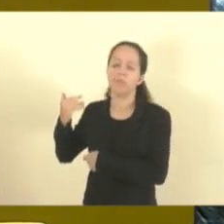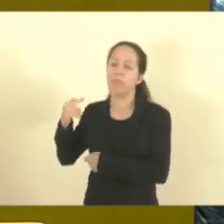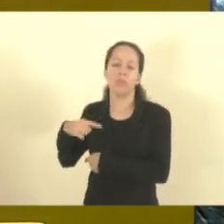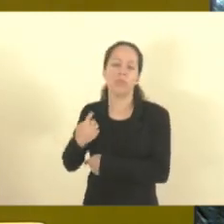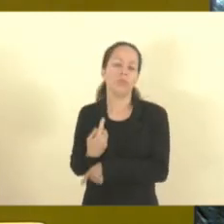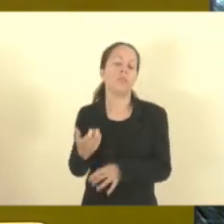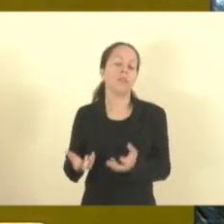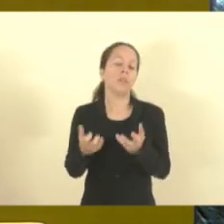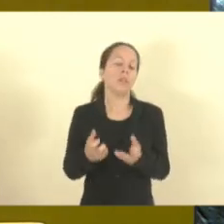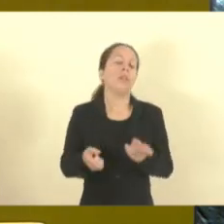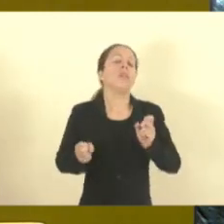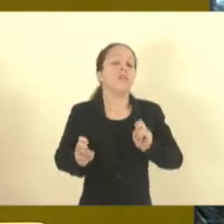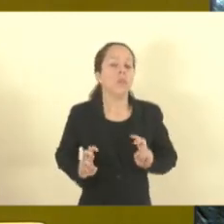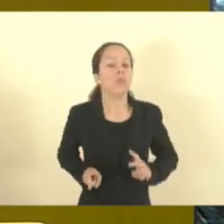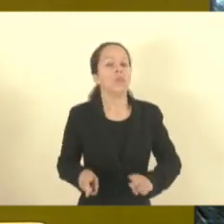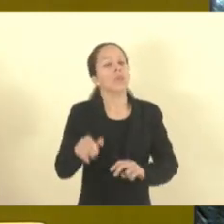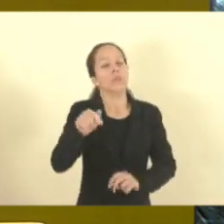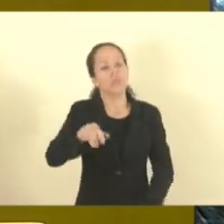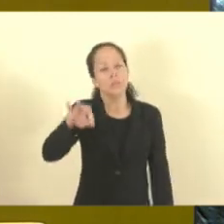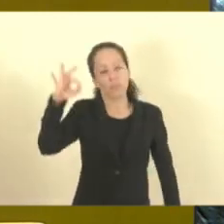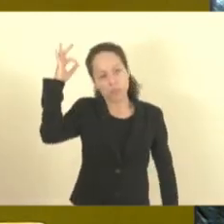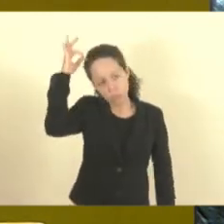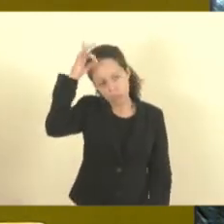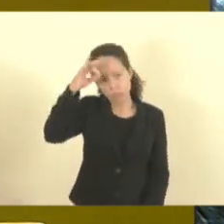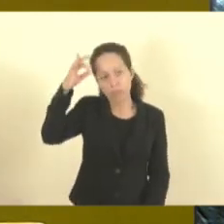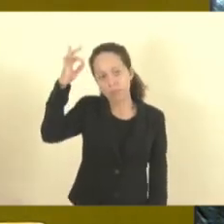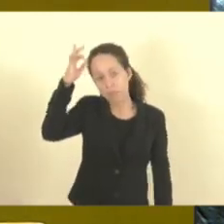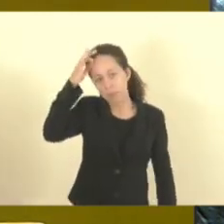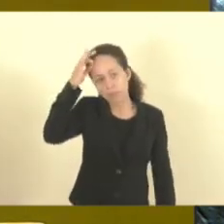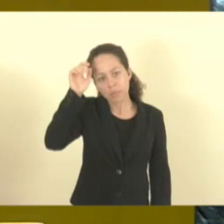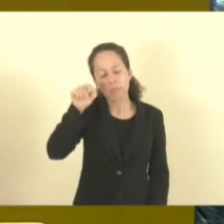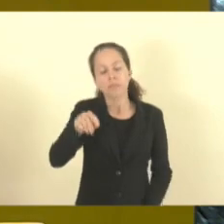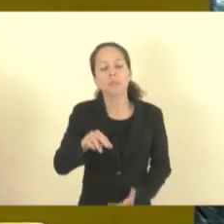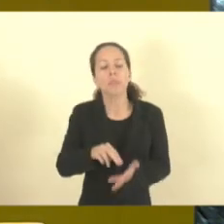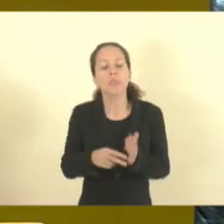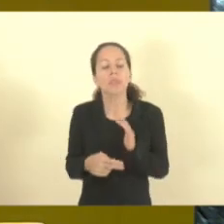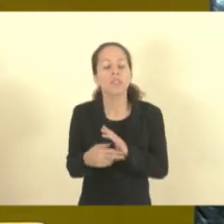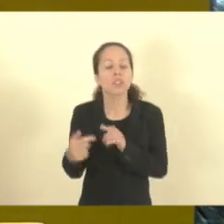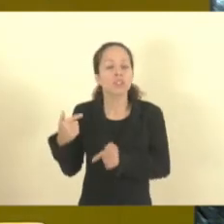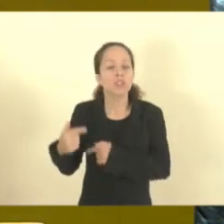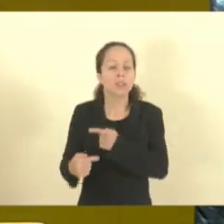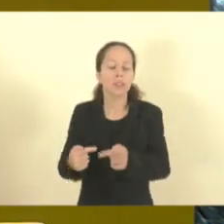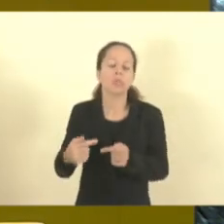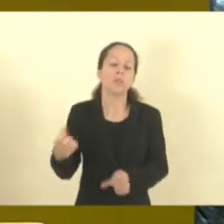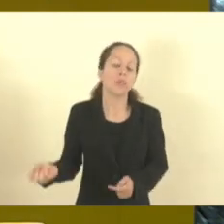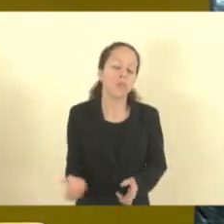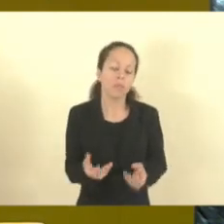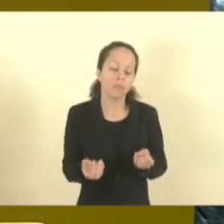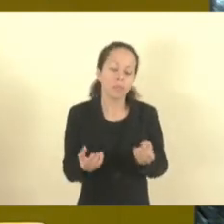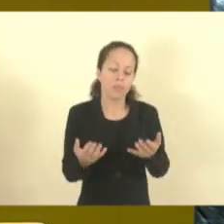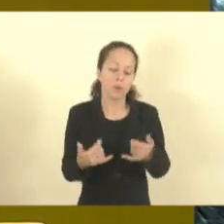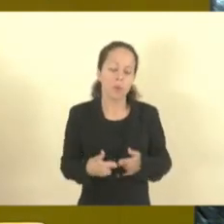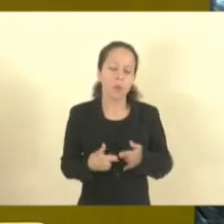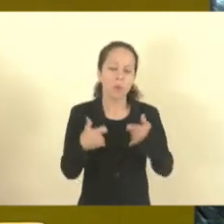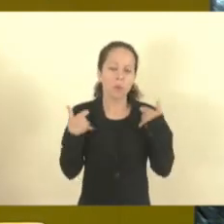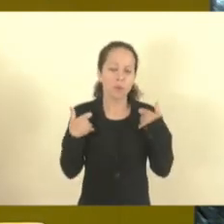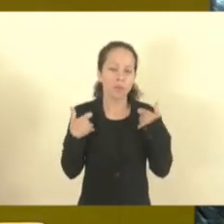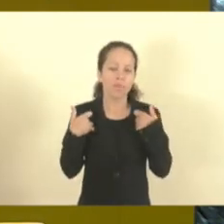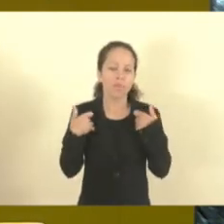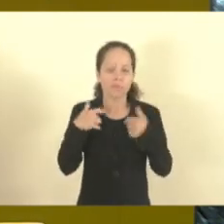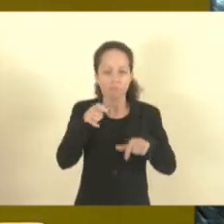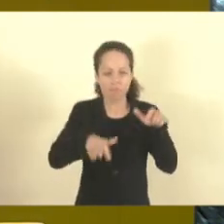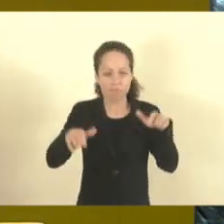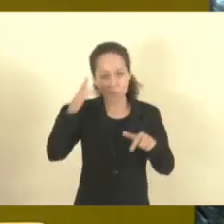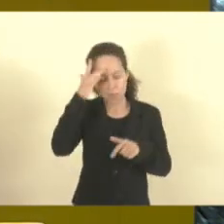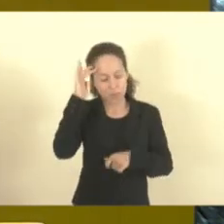história permaneça no estado do Espírito Santo, formando novas gerações e trazendo orgulho para a população de todo o nosso